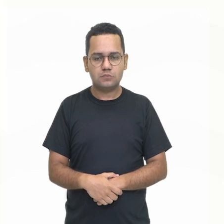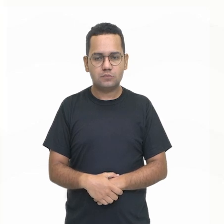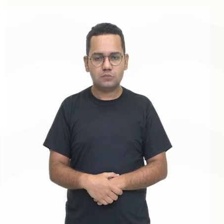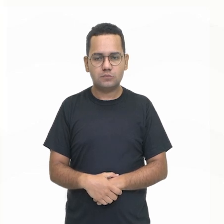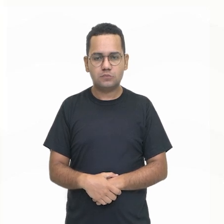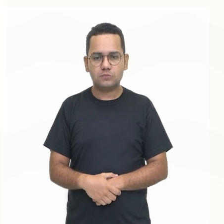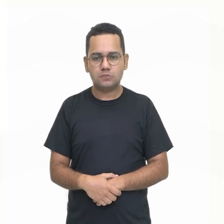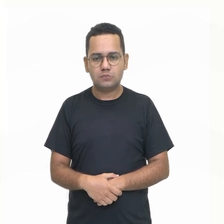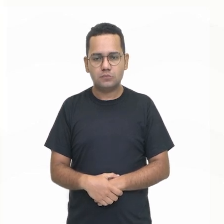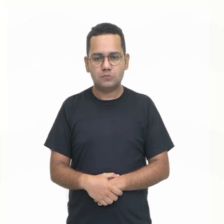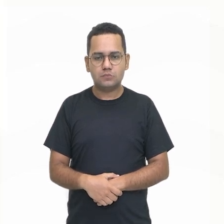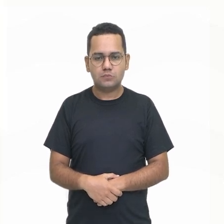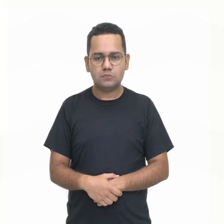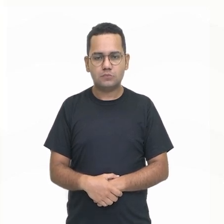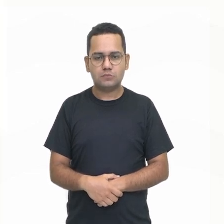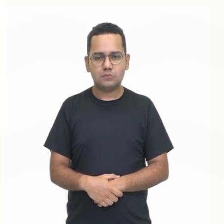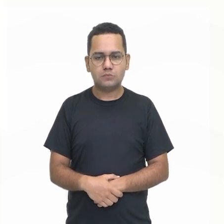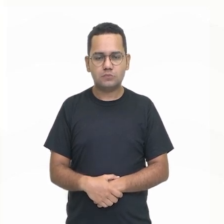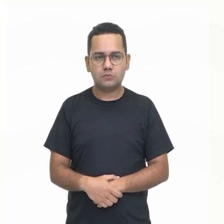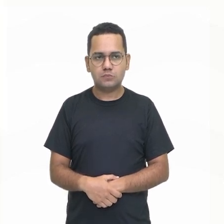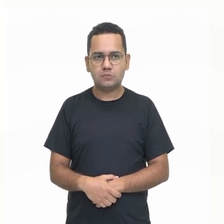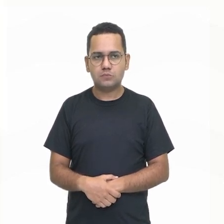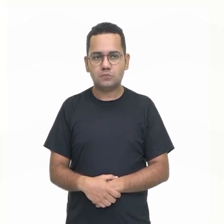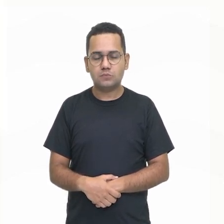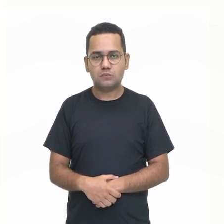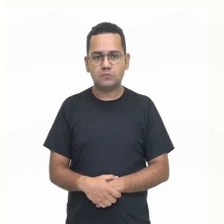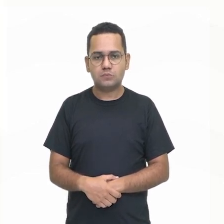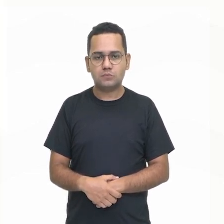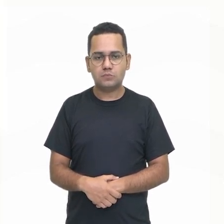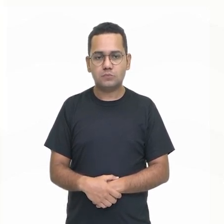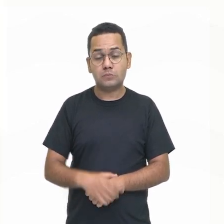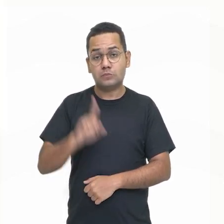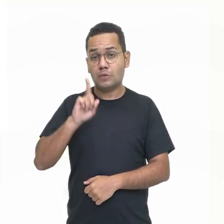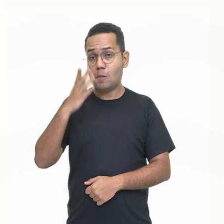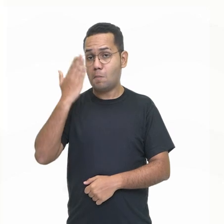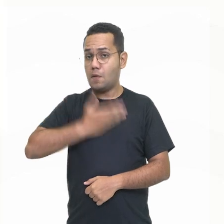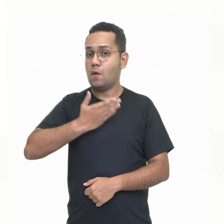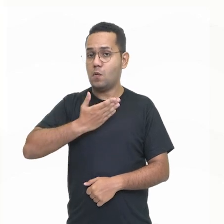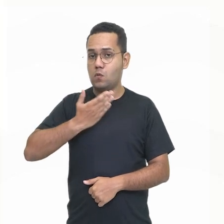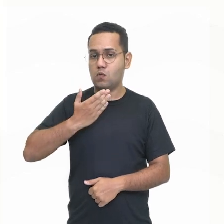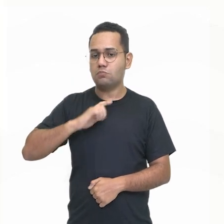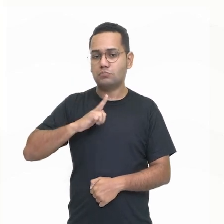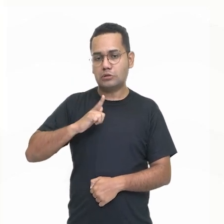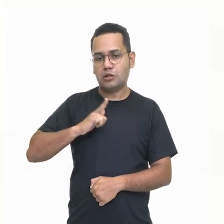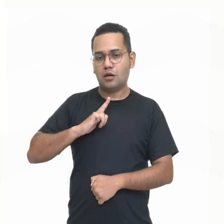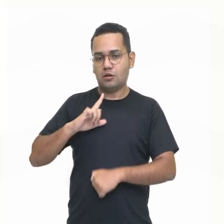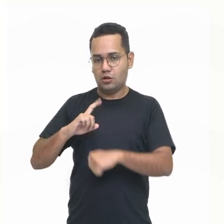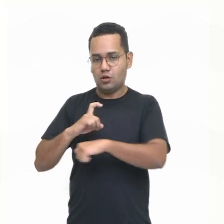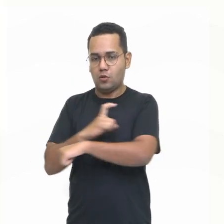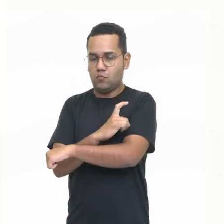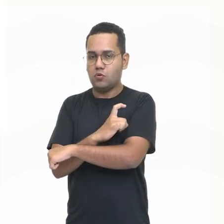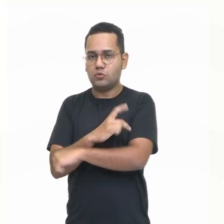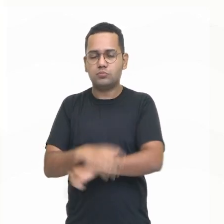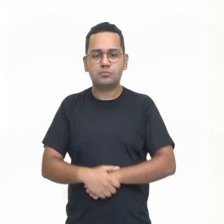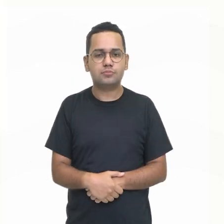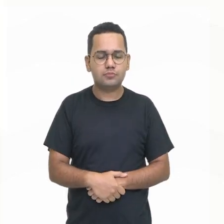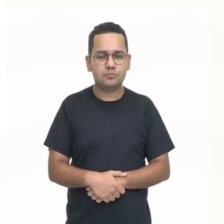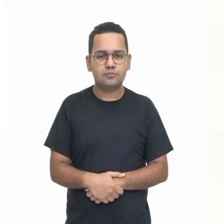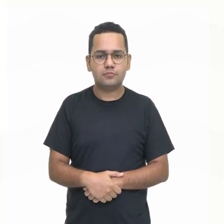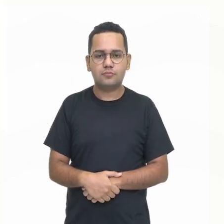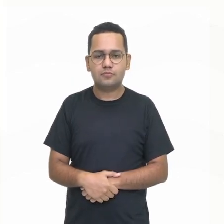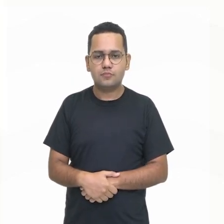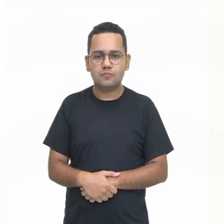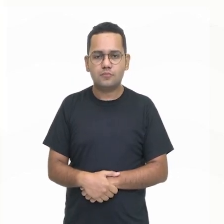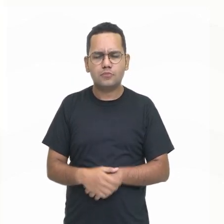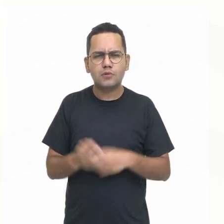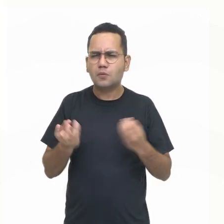eles são evidências da evolução, porque eles mostram como aconteceram essas